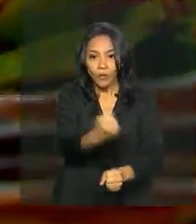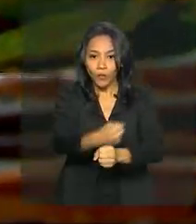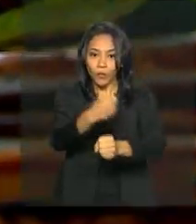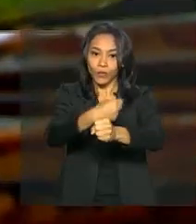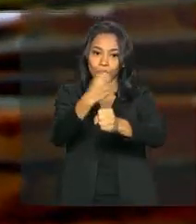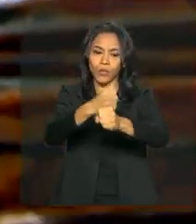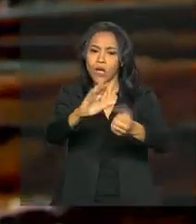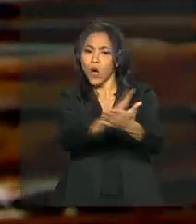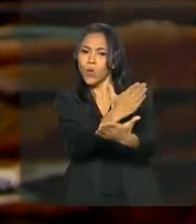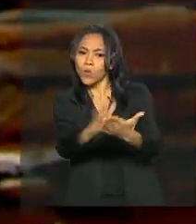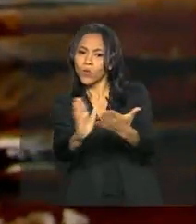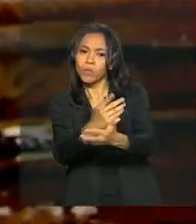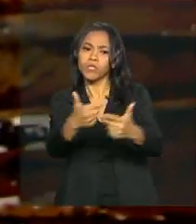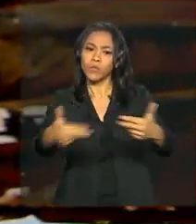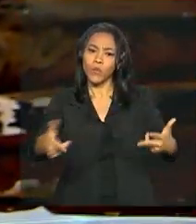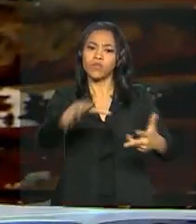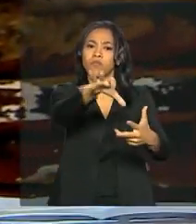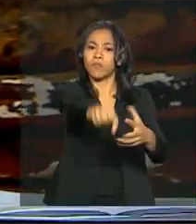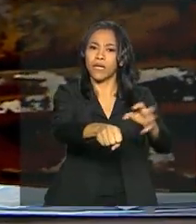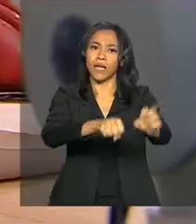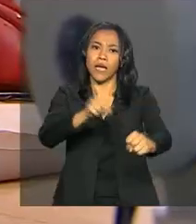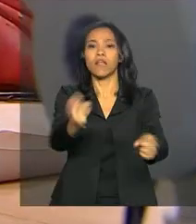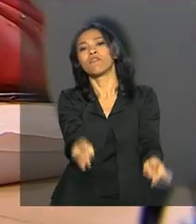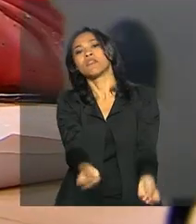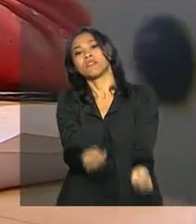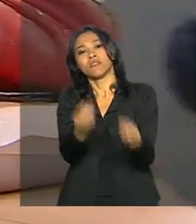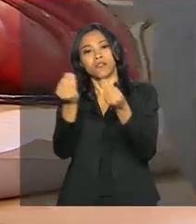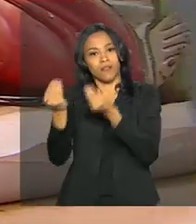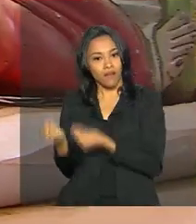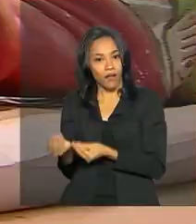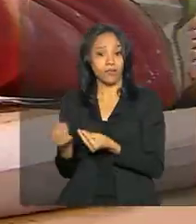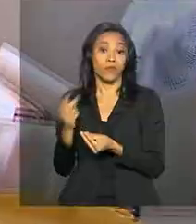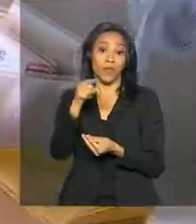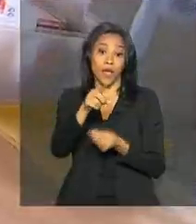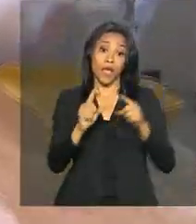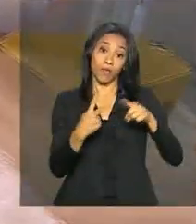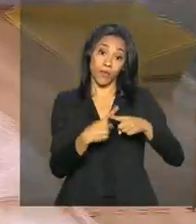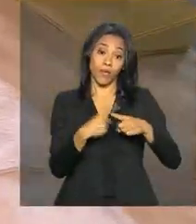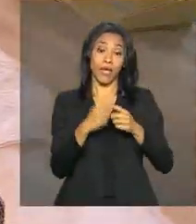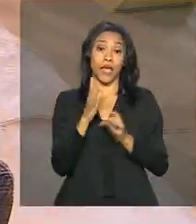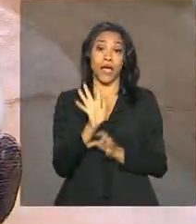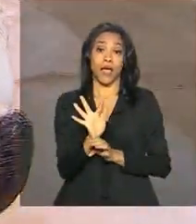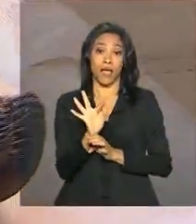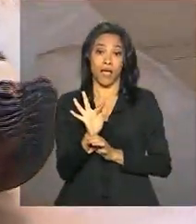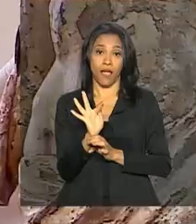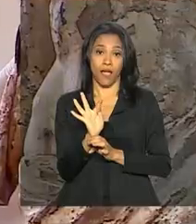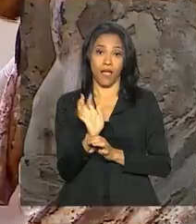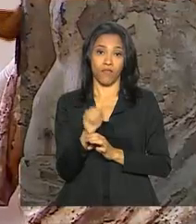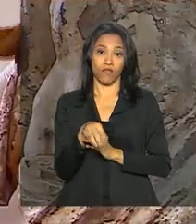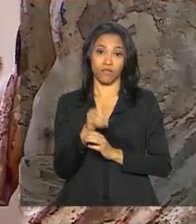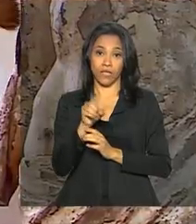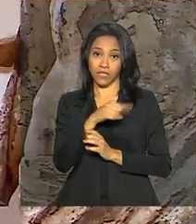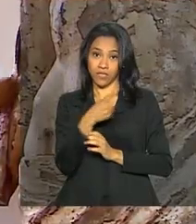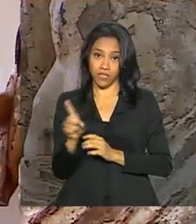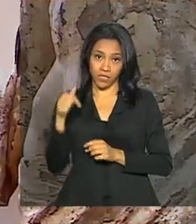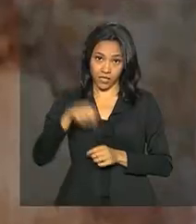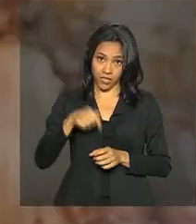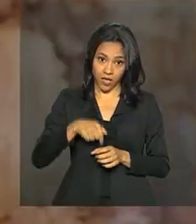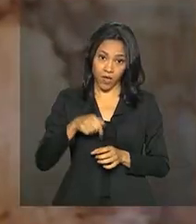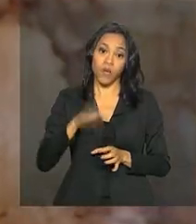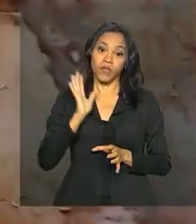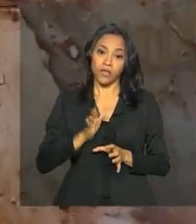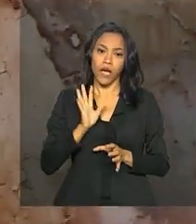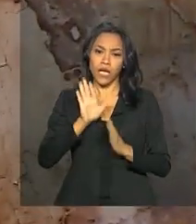alguns itens do acervo serão devolvidos. É que a Fundação Renova, responsável pela reparação, está fazendo o resgate